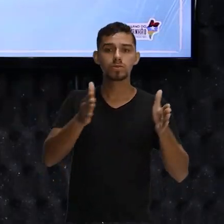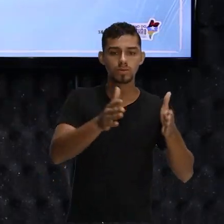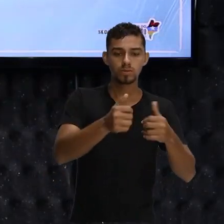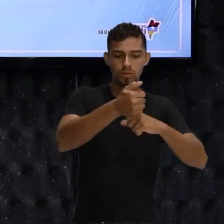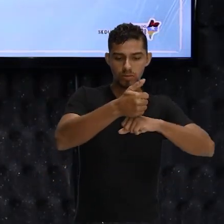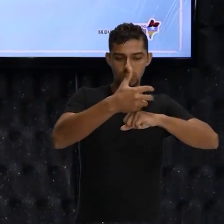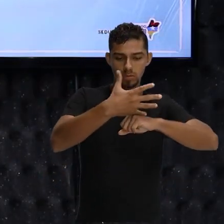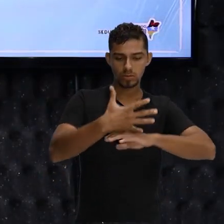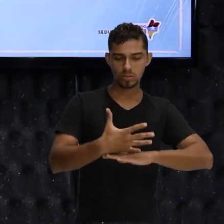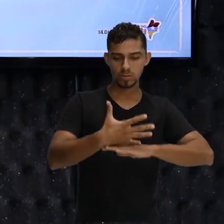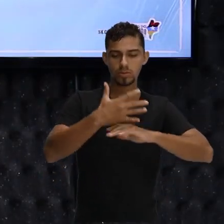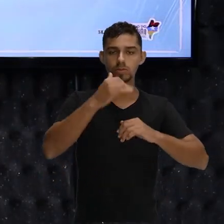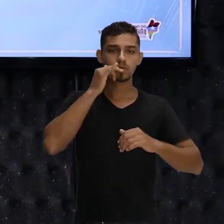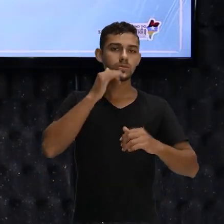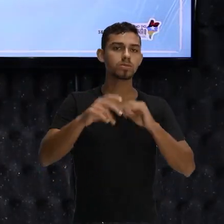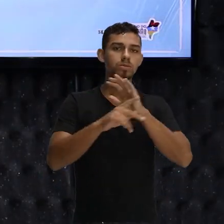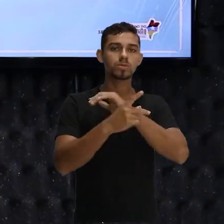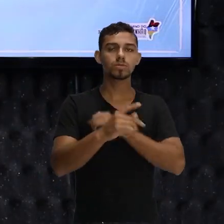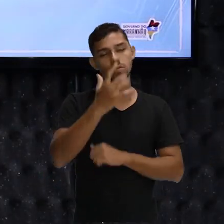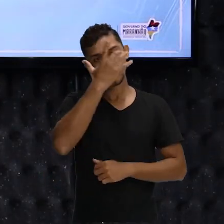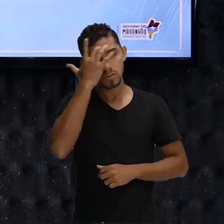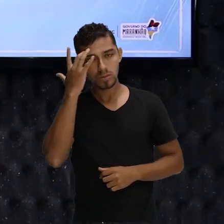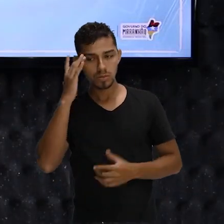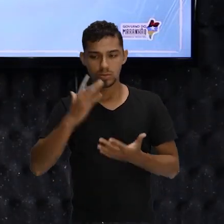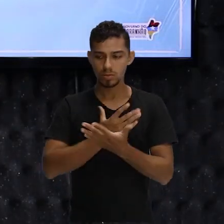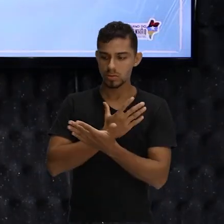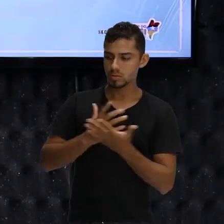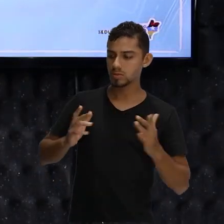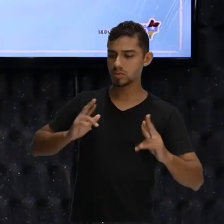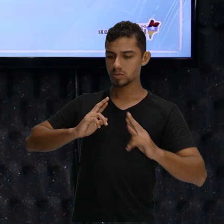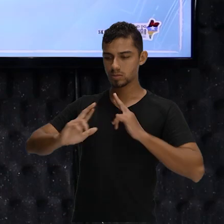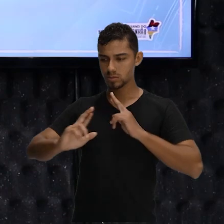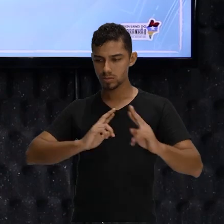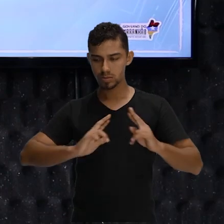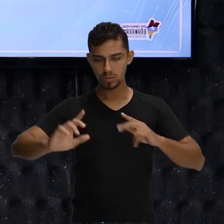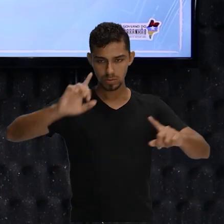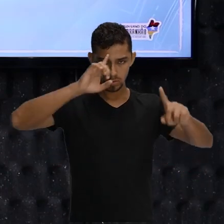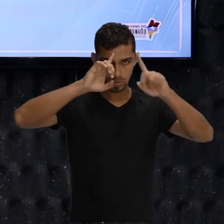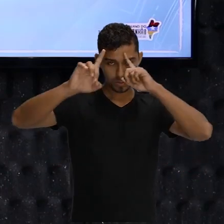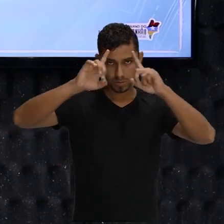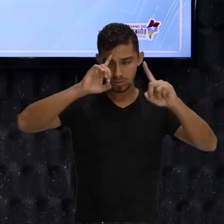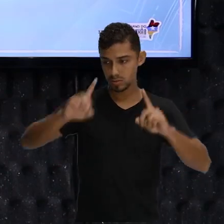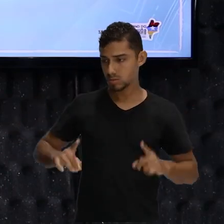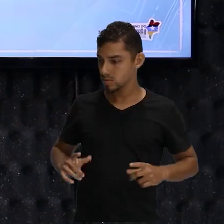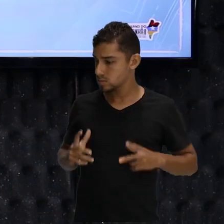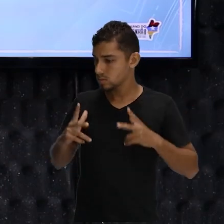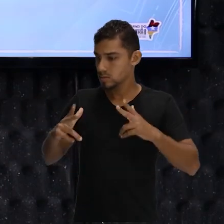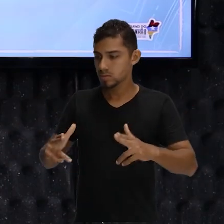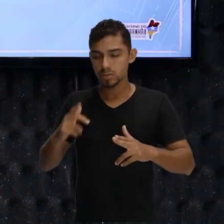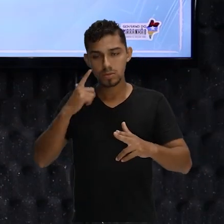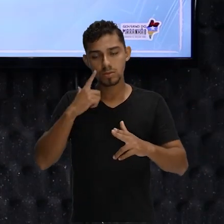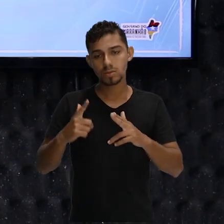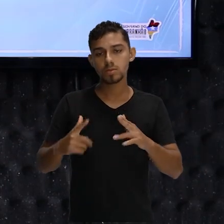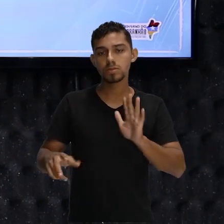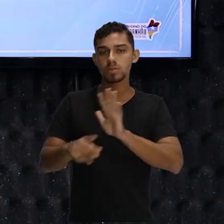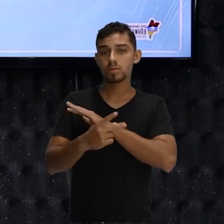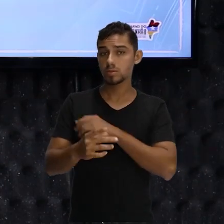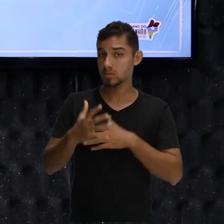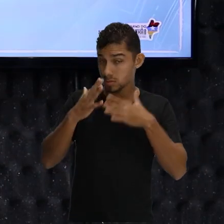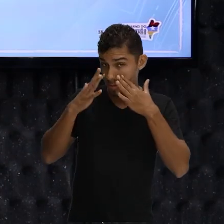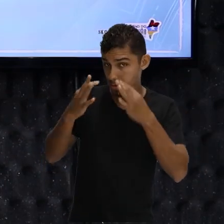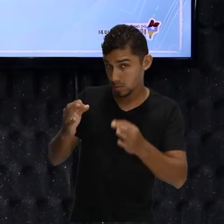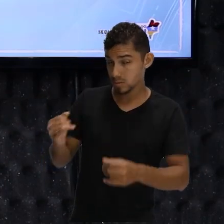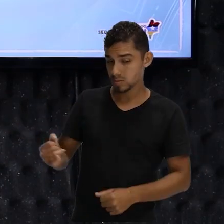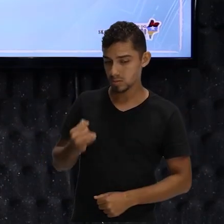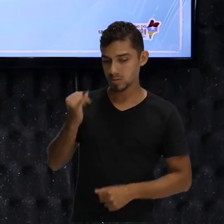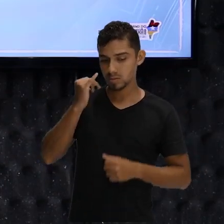de status social com as quais as pessoas se relacionam no cotidiano. Um mesmo status social, atenção, isso é